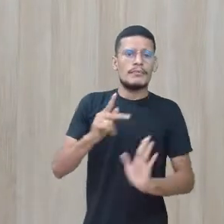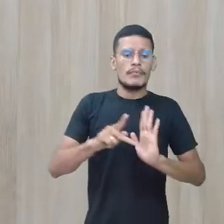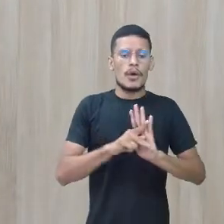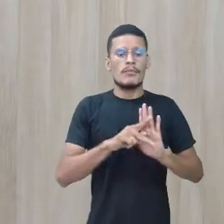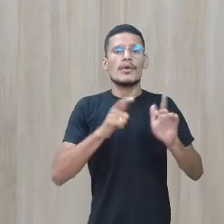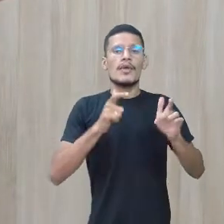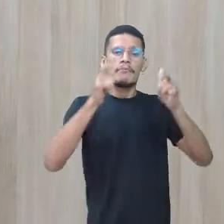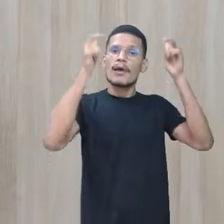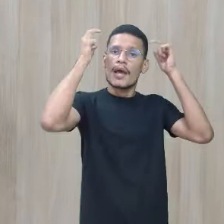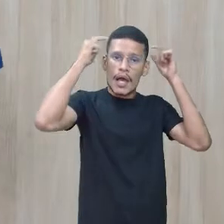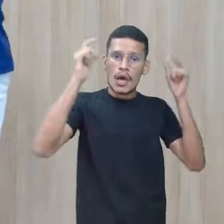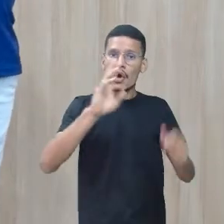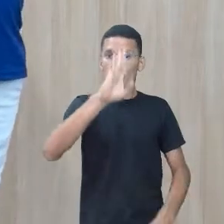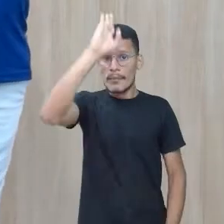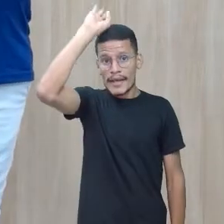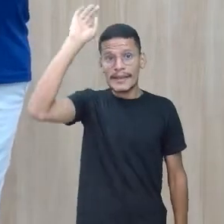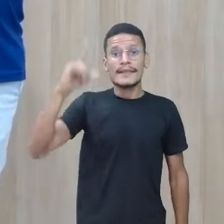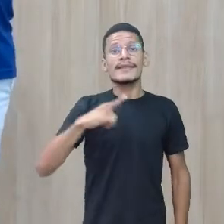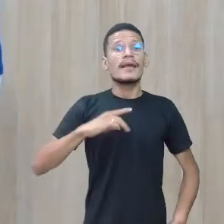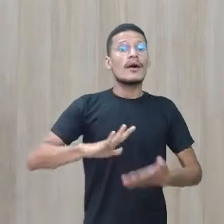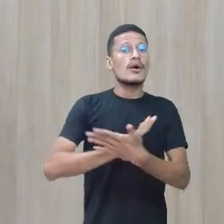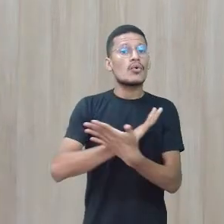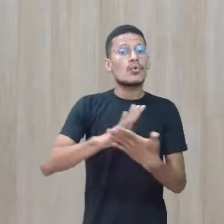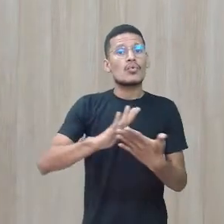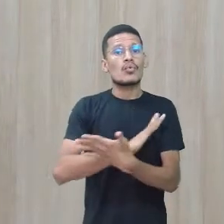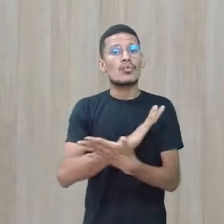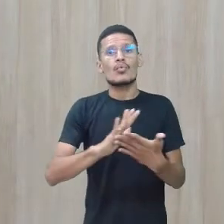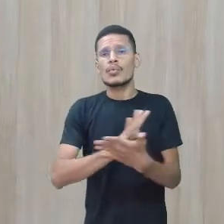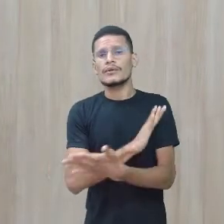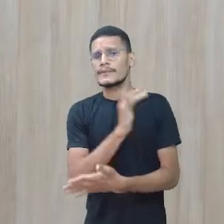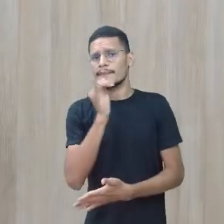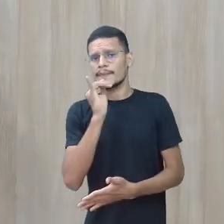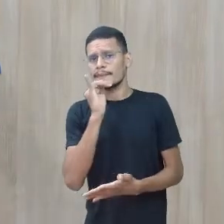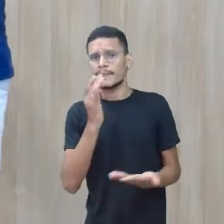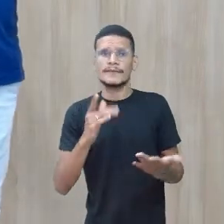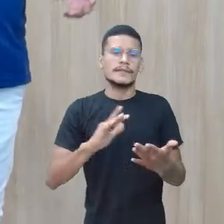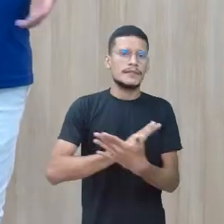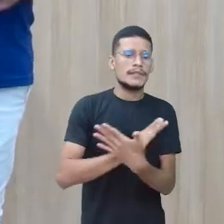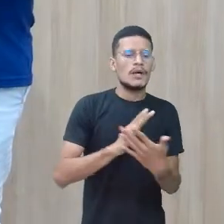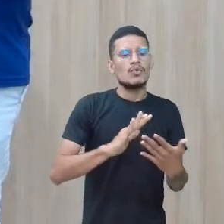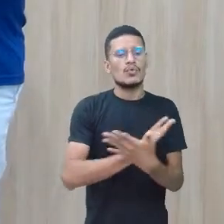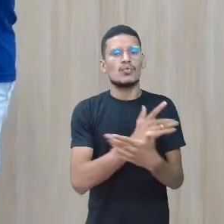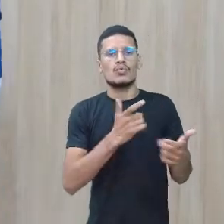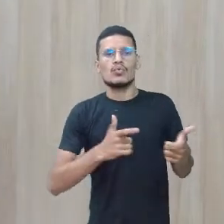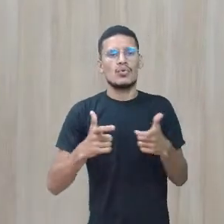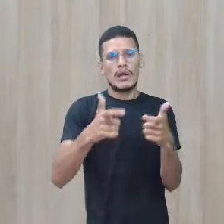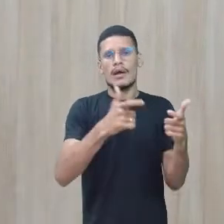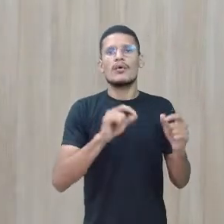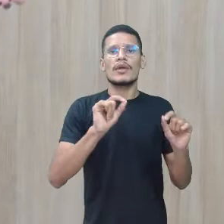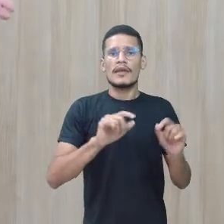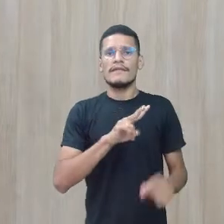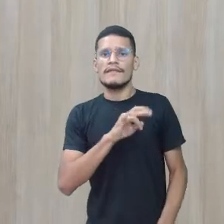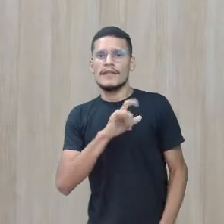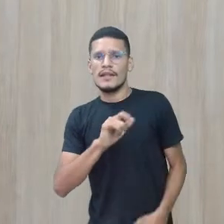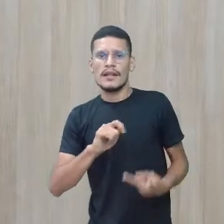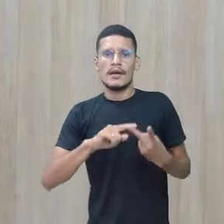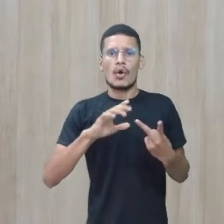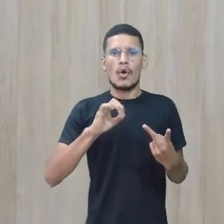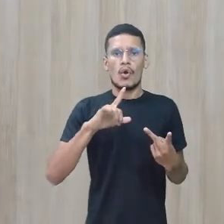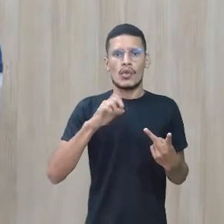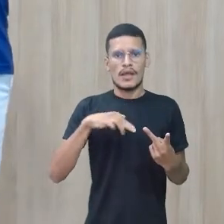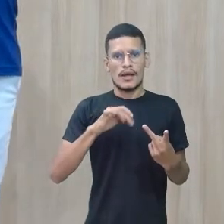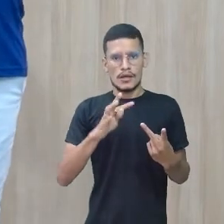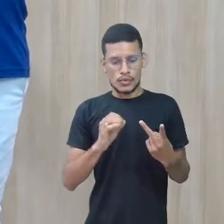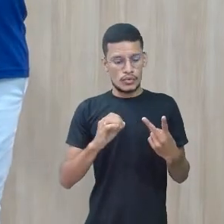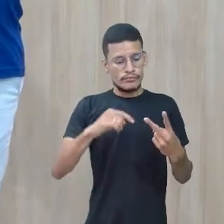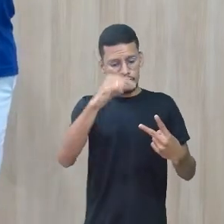Império Romano, existiam algumas instituições, como, por exemplo, a vila, a questão do colonato, né,